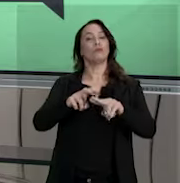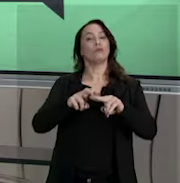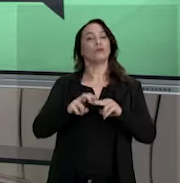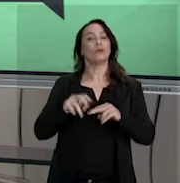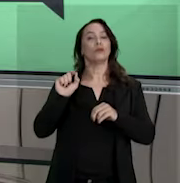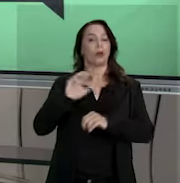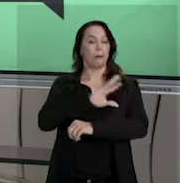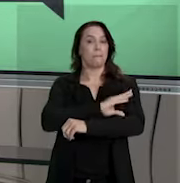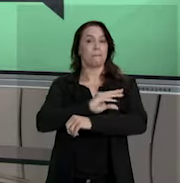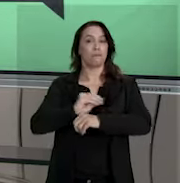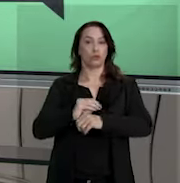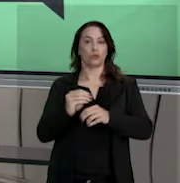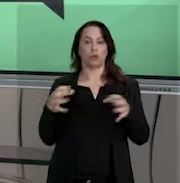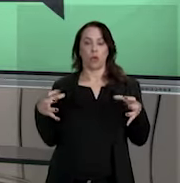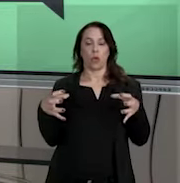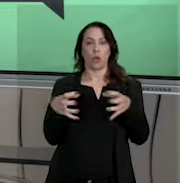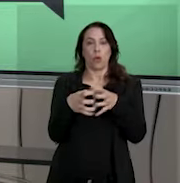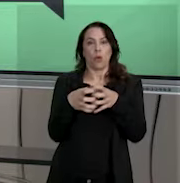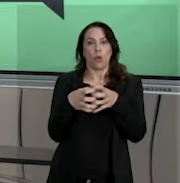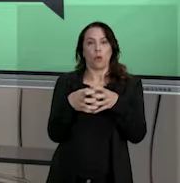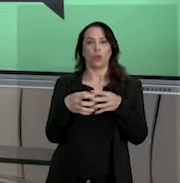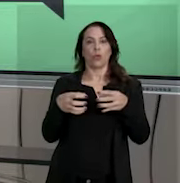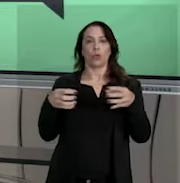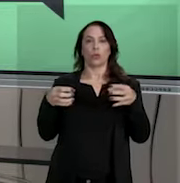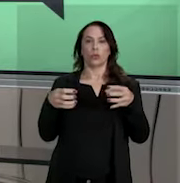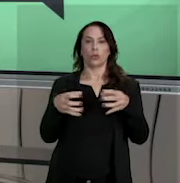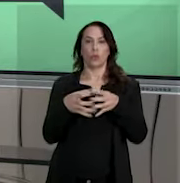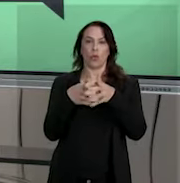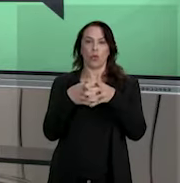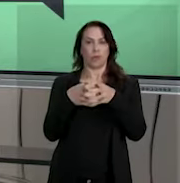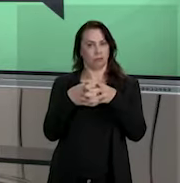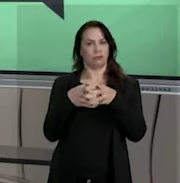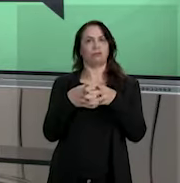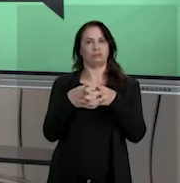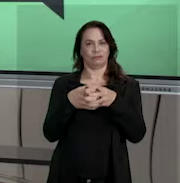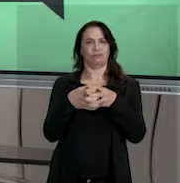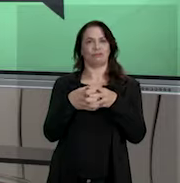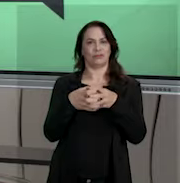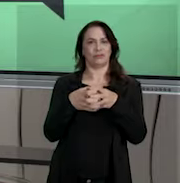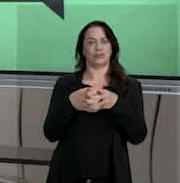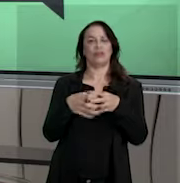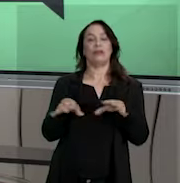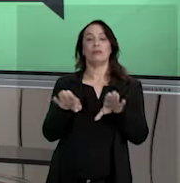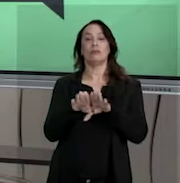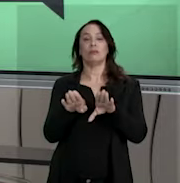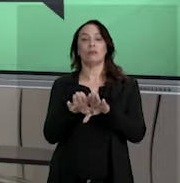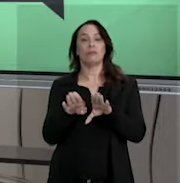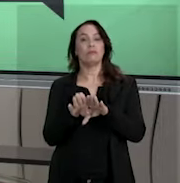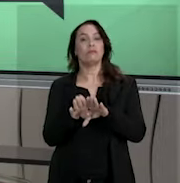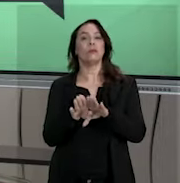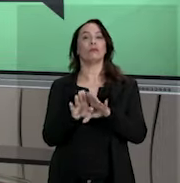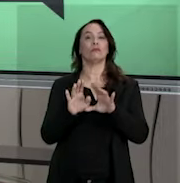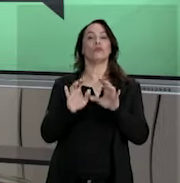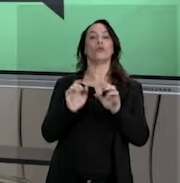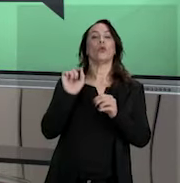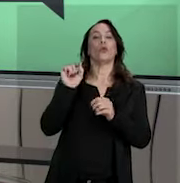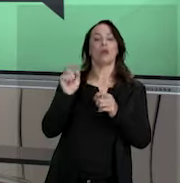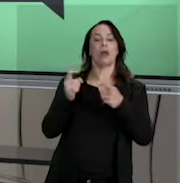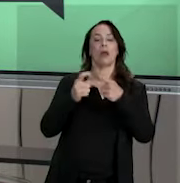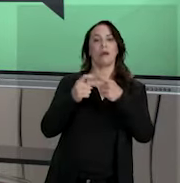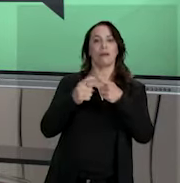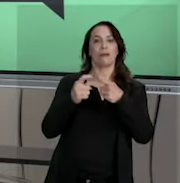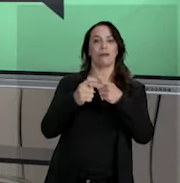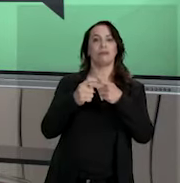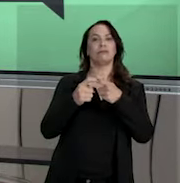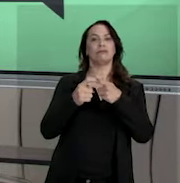o relaxamento desses músculos que nós temos no corpo e a comunicação deles com o nosso sistema esquelético, que